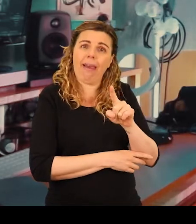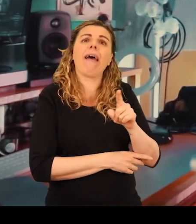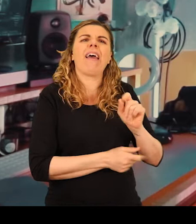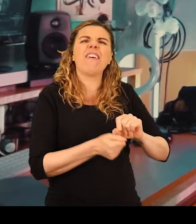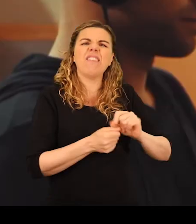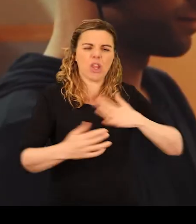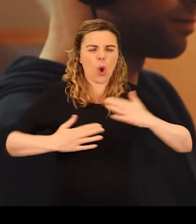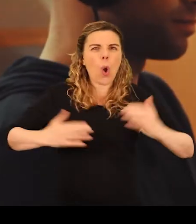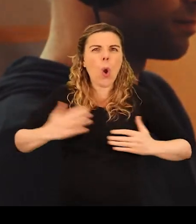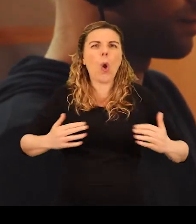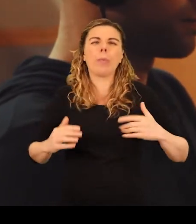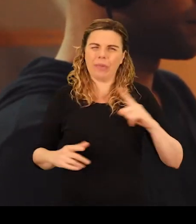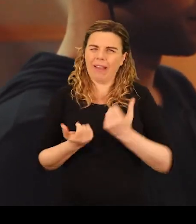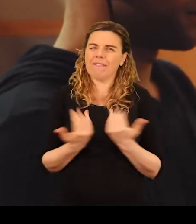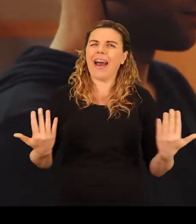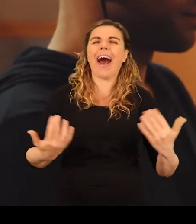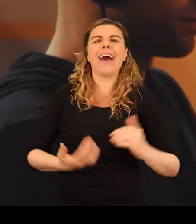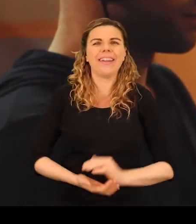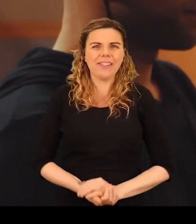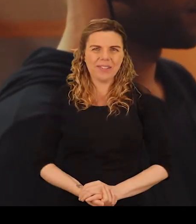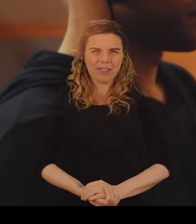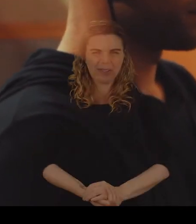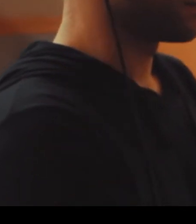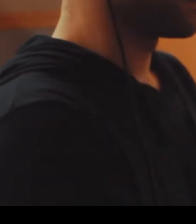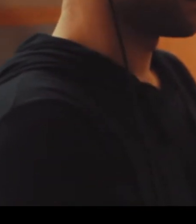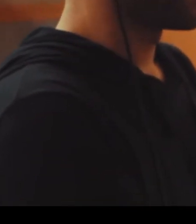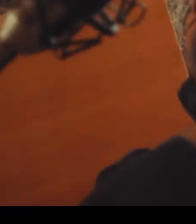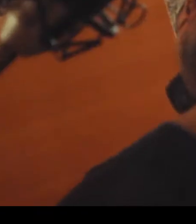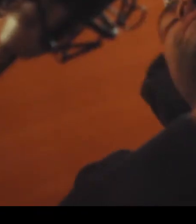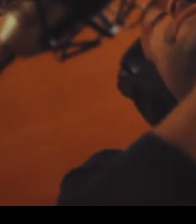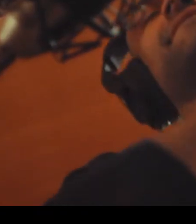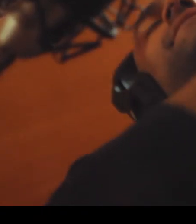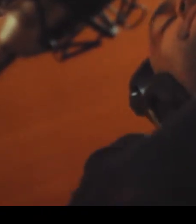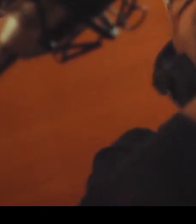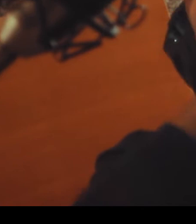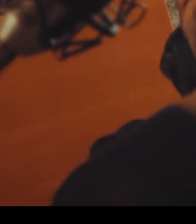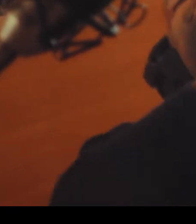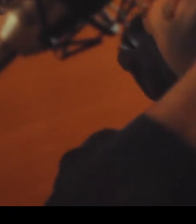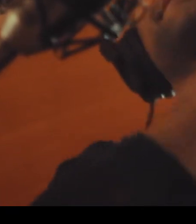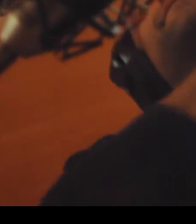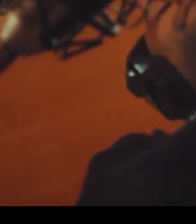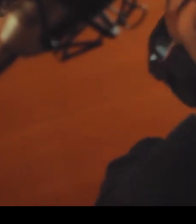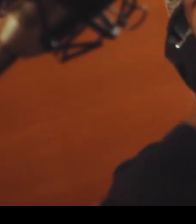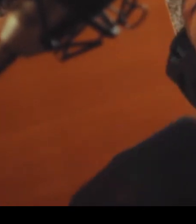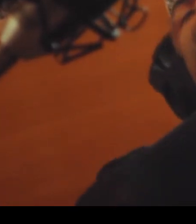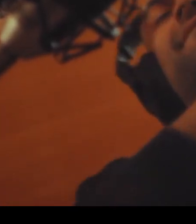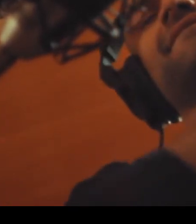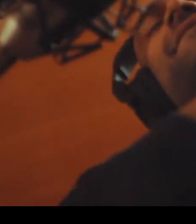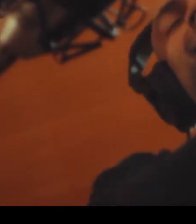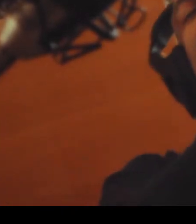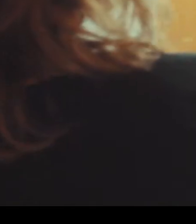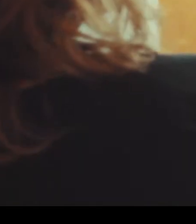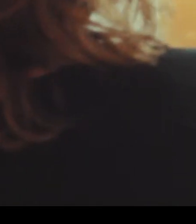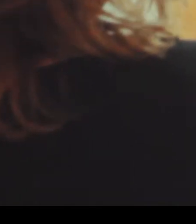percussões do Cabé, principalmente as coisas que ele tocou de percussão corporal. Cabé usa headphones e toca chocalho de olhos fechados. Visto de baixo para cima, bate